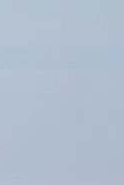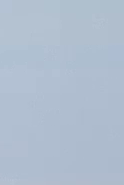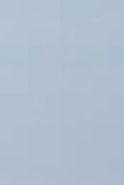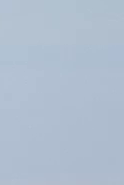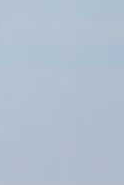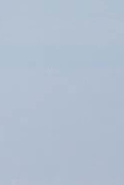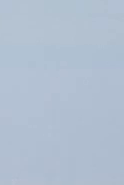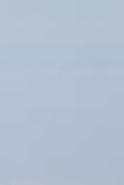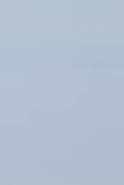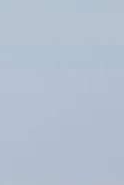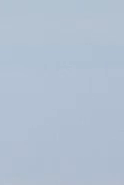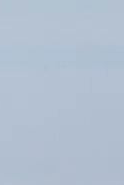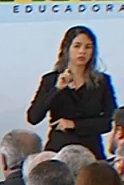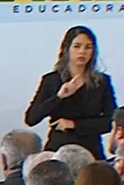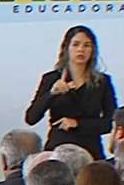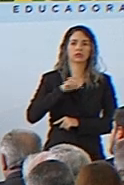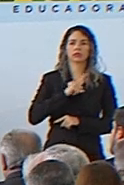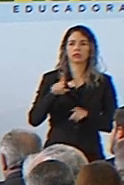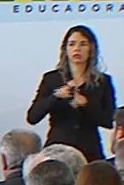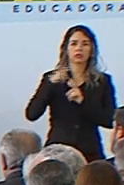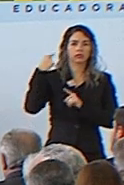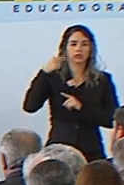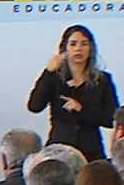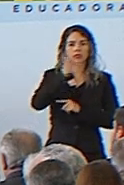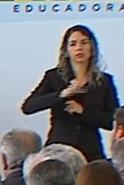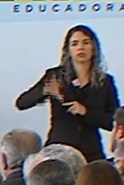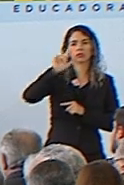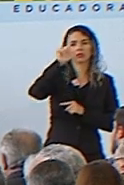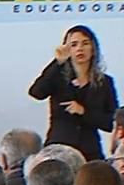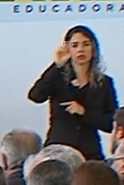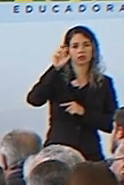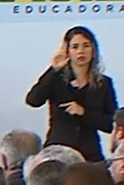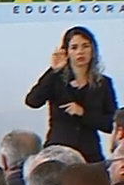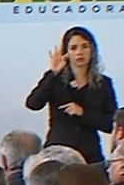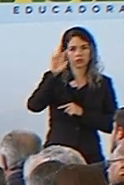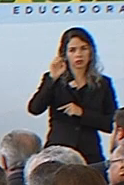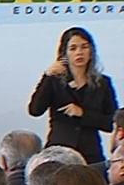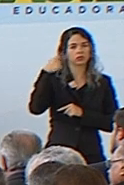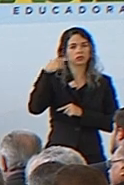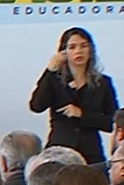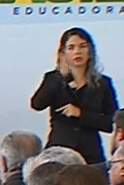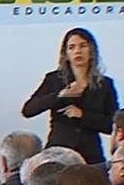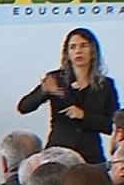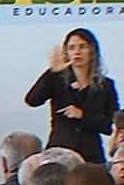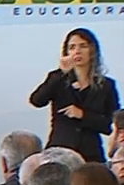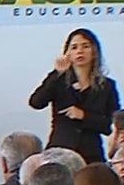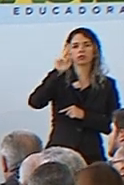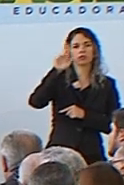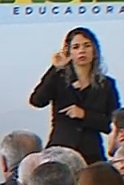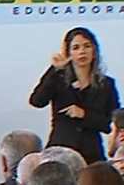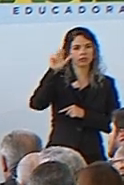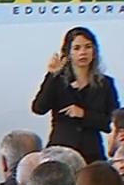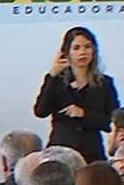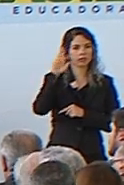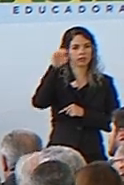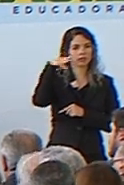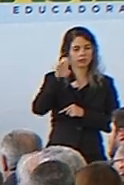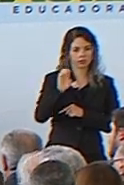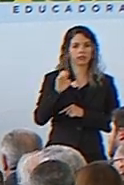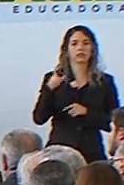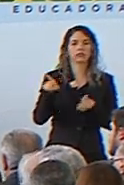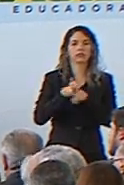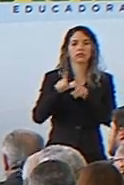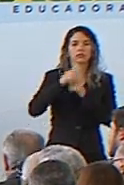Horizonte deputada Federal Gorete Pereira deputado federal amigo Guilherme Campos faço um